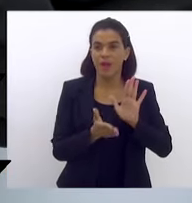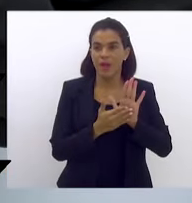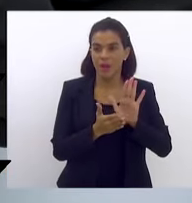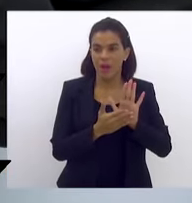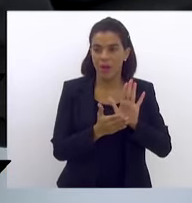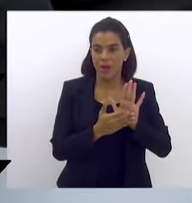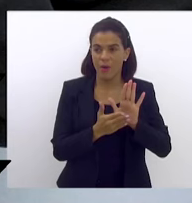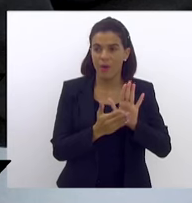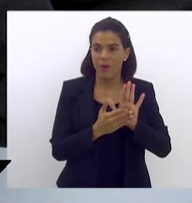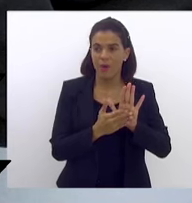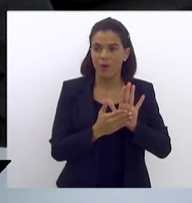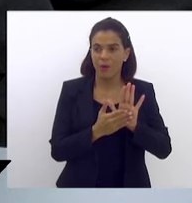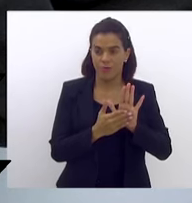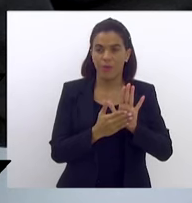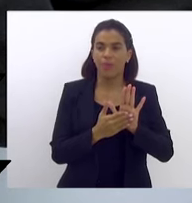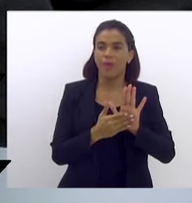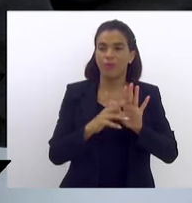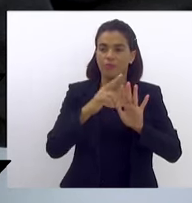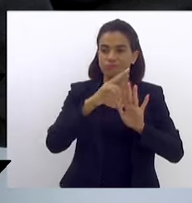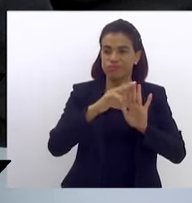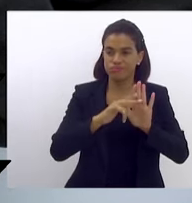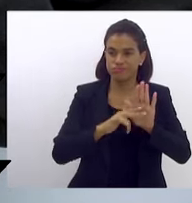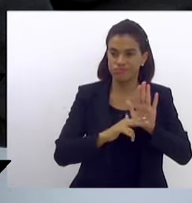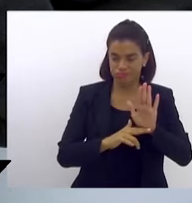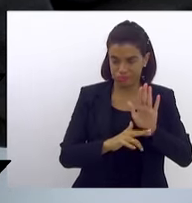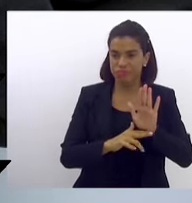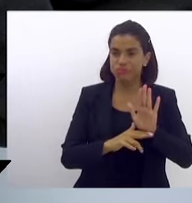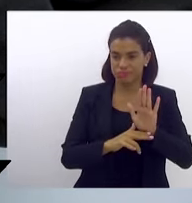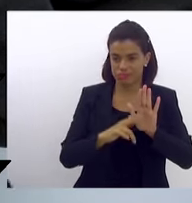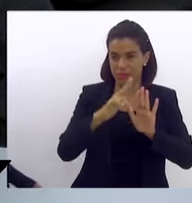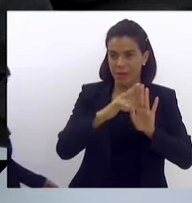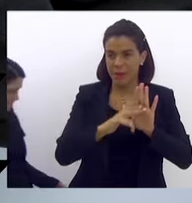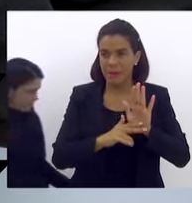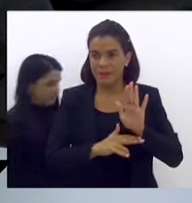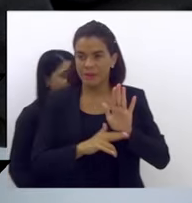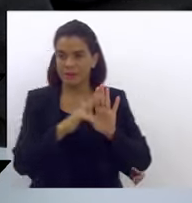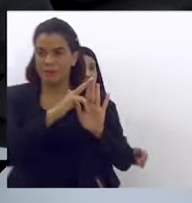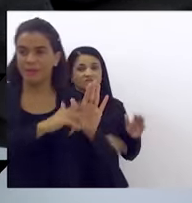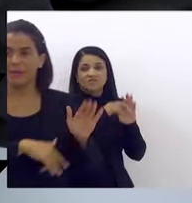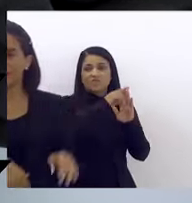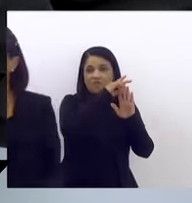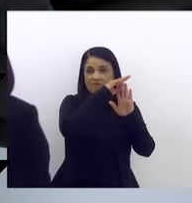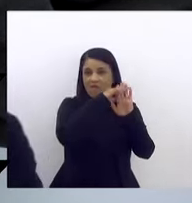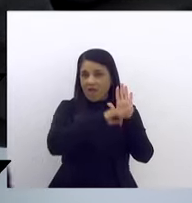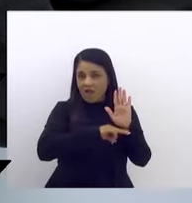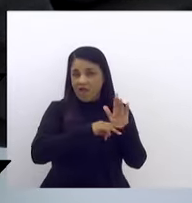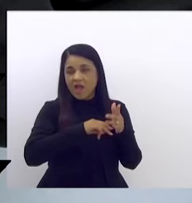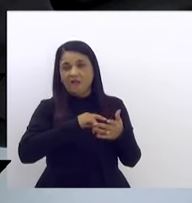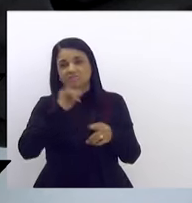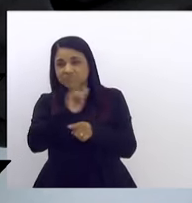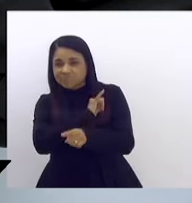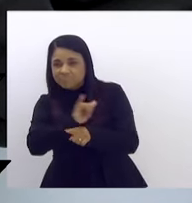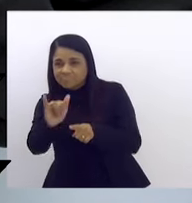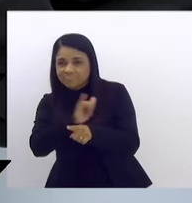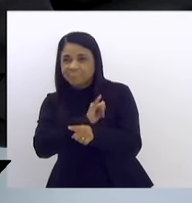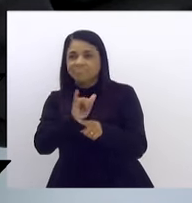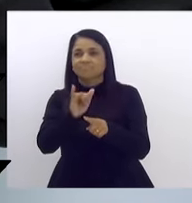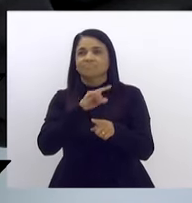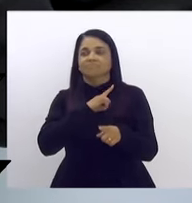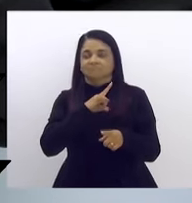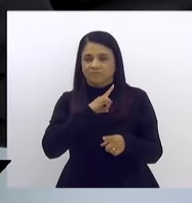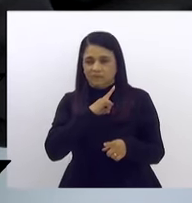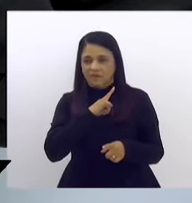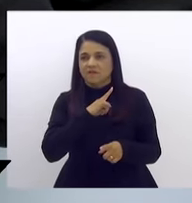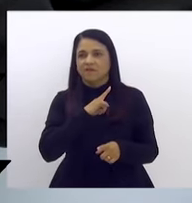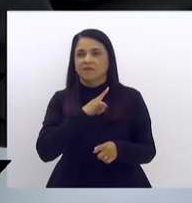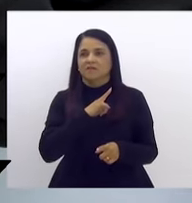política ele propõe uma série acho que é o que eles chamam de mecanismos né Acho que o deputado kolino tem razão que no cas mecanismos